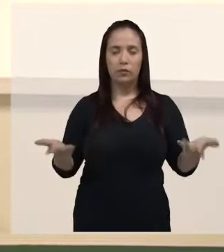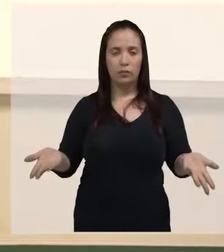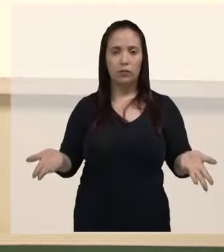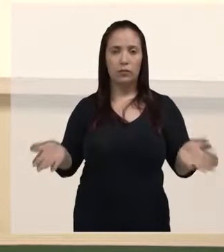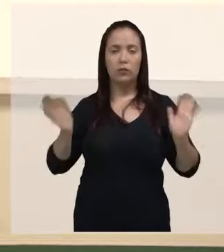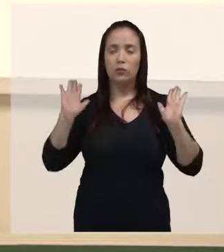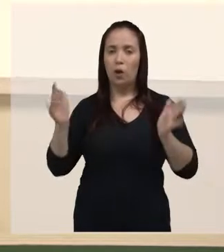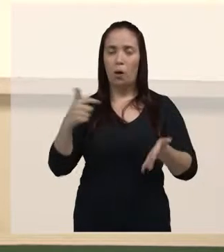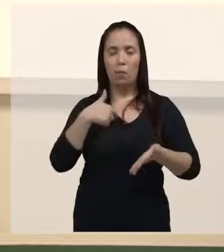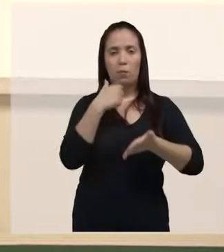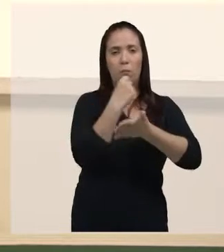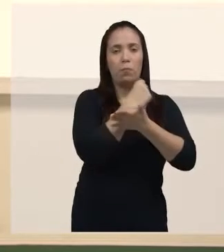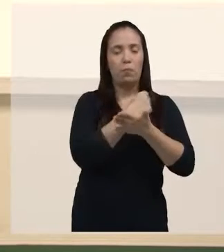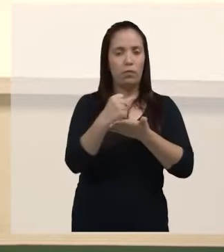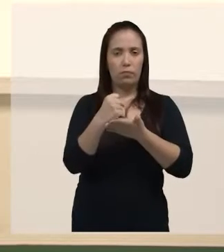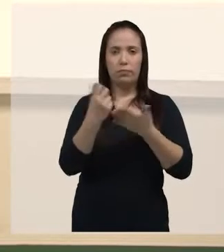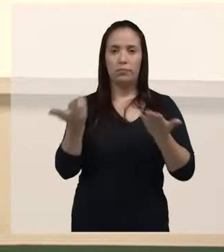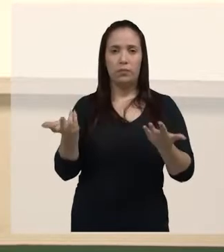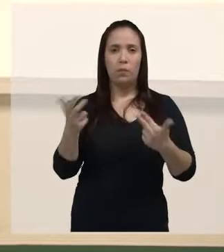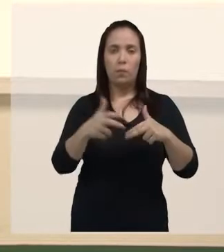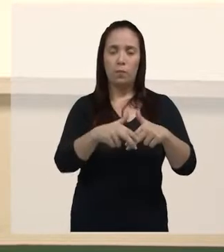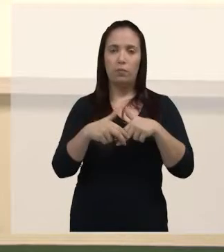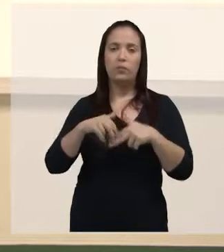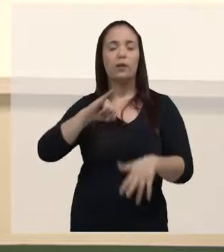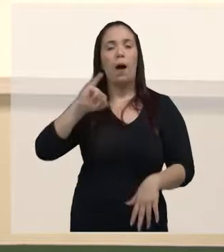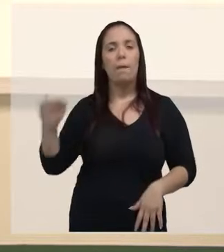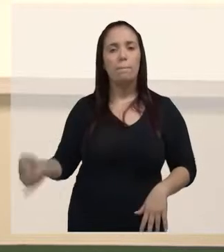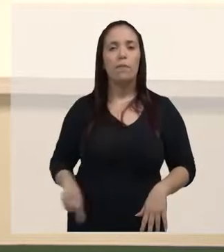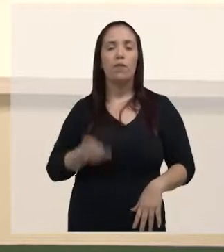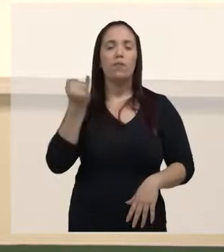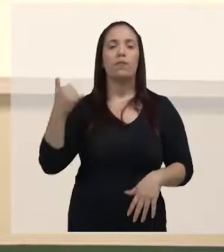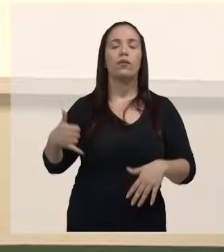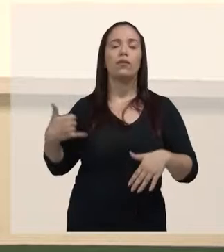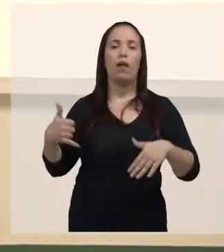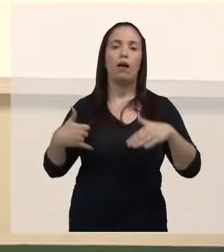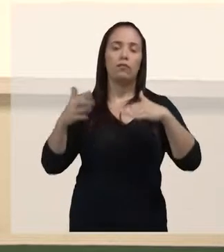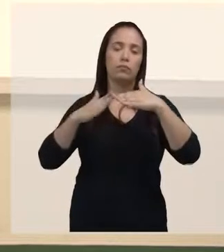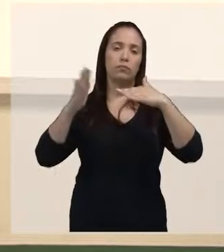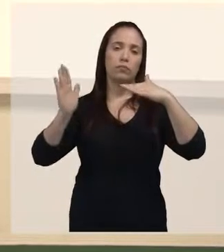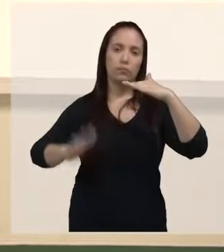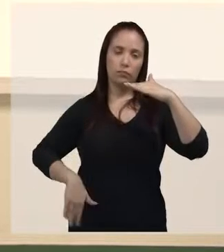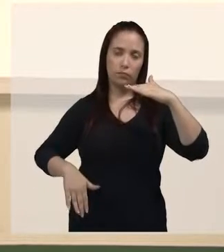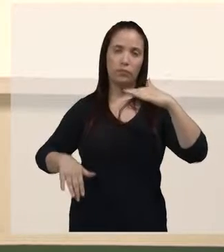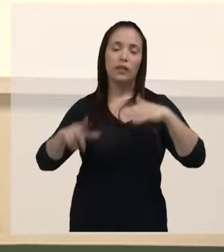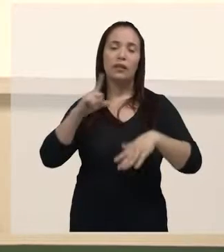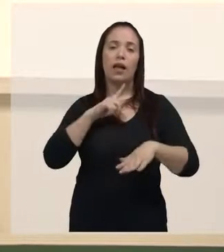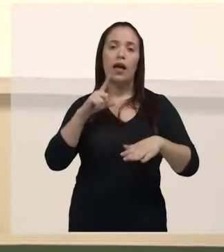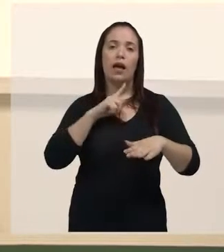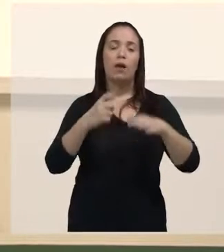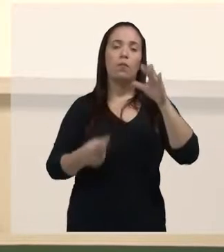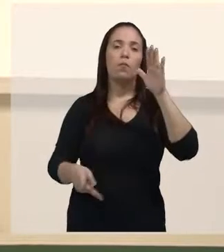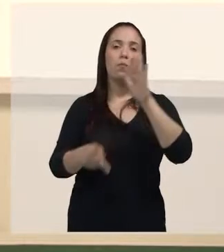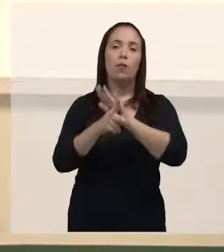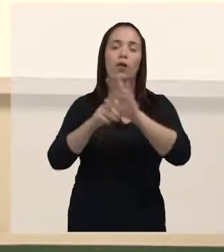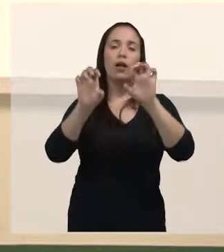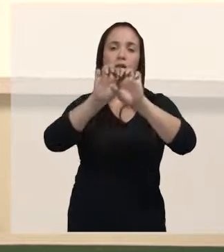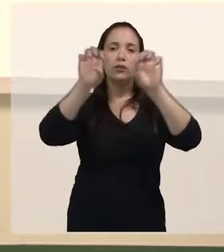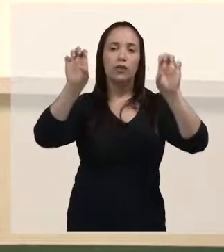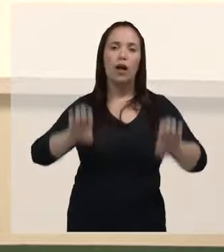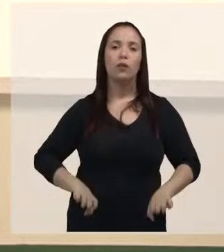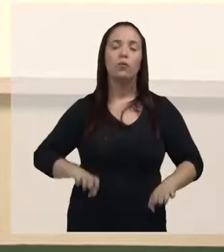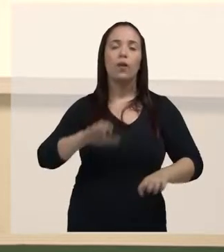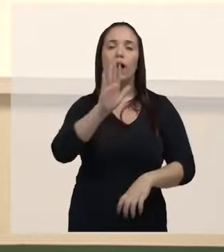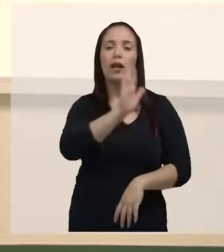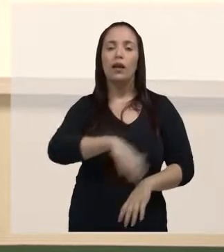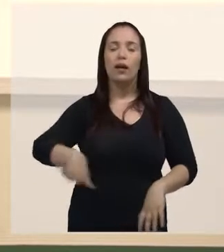se protege dentro do fórum criado especialmente para os menores com o Estatuto da Criança e